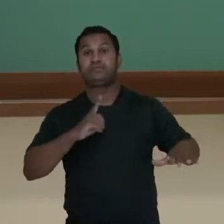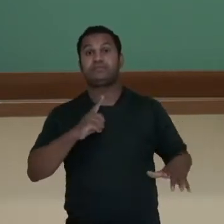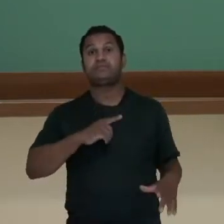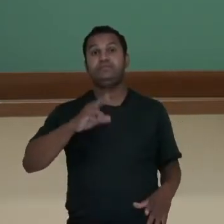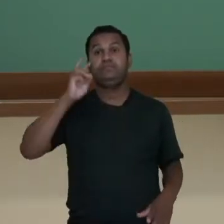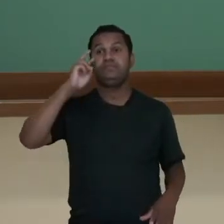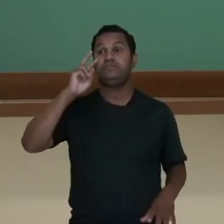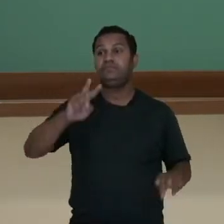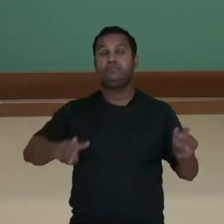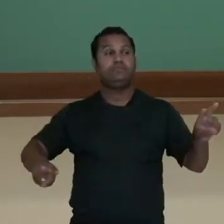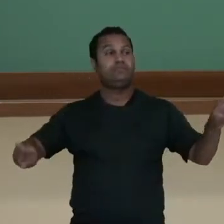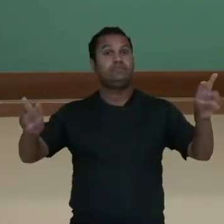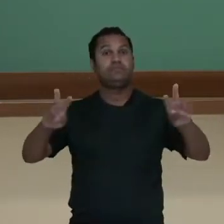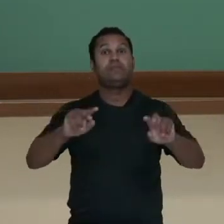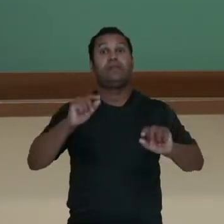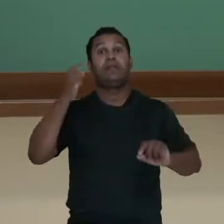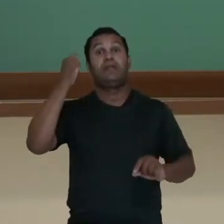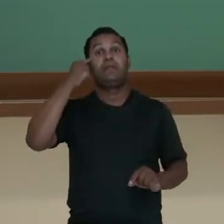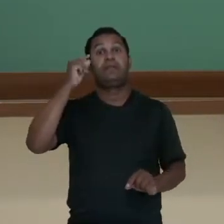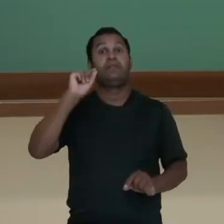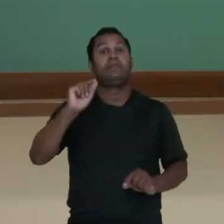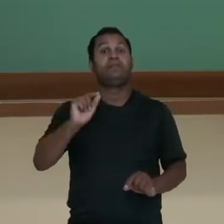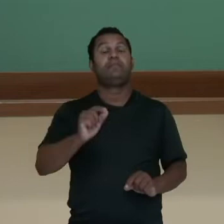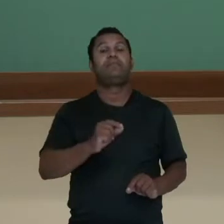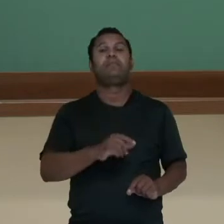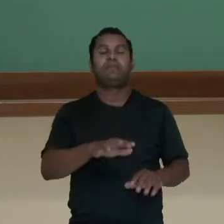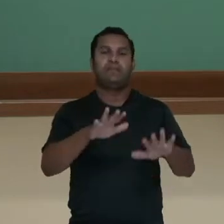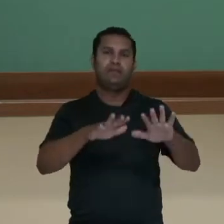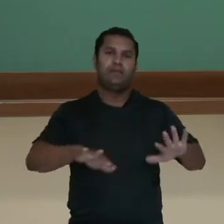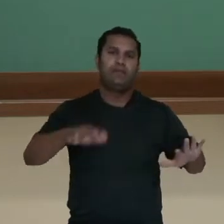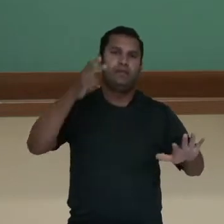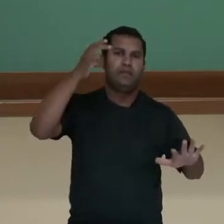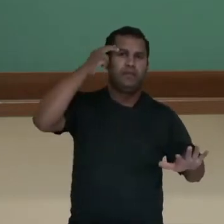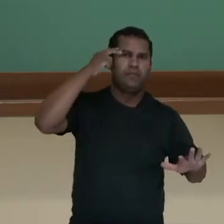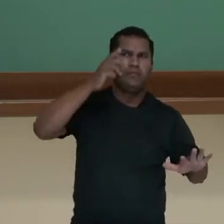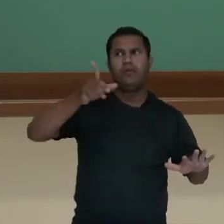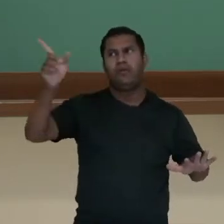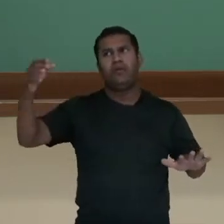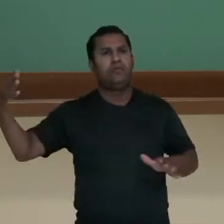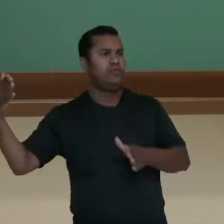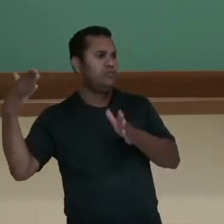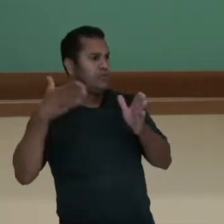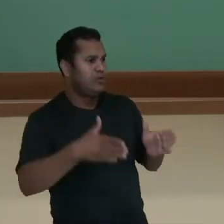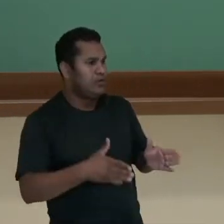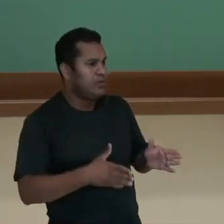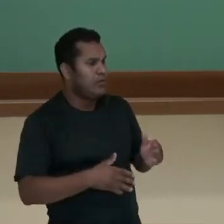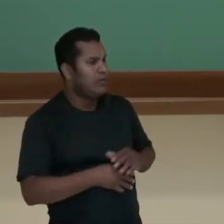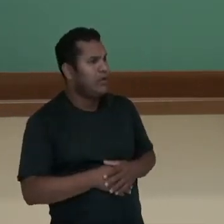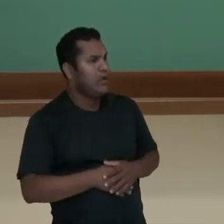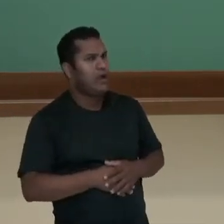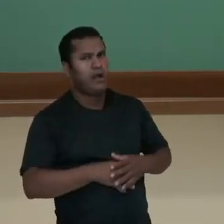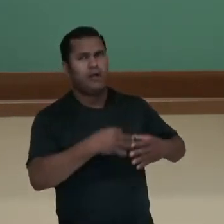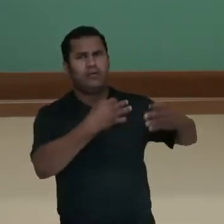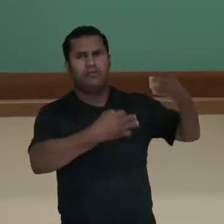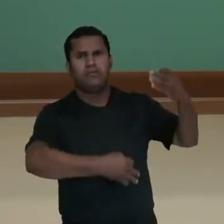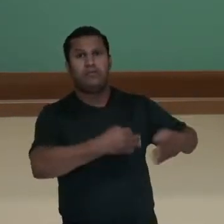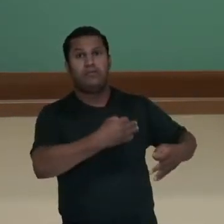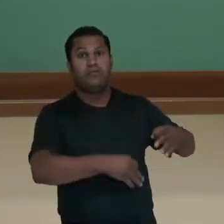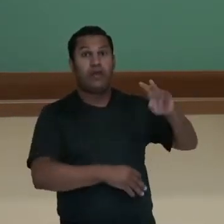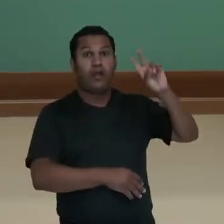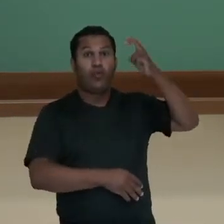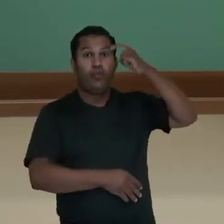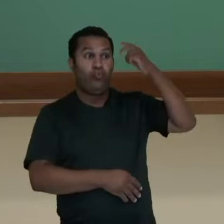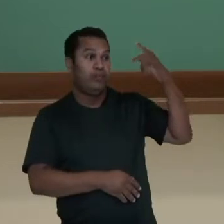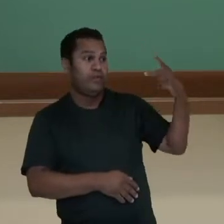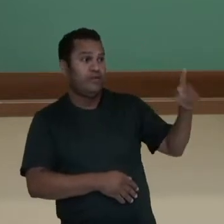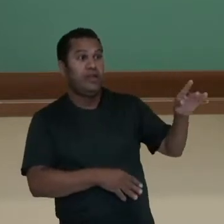visão etnocêntrica, de julgar a cultura do outro a partir da sua e ter a ideia de